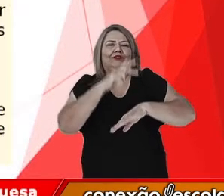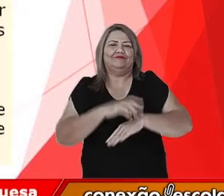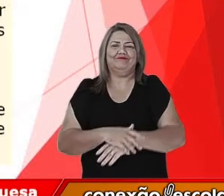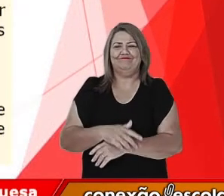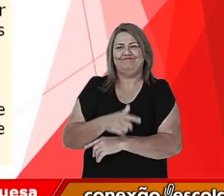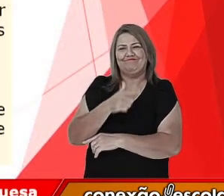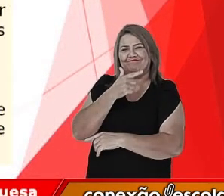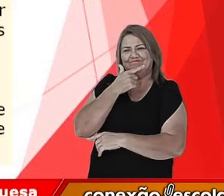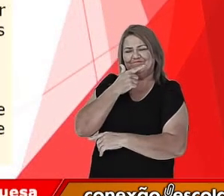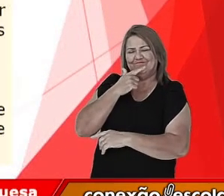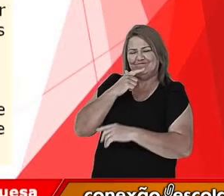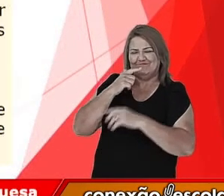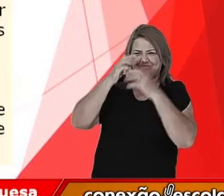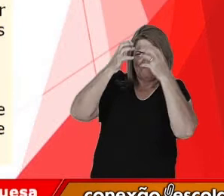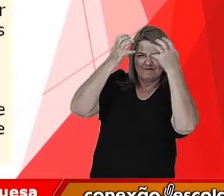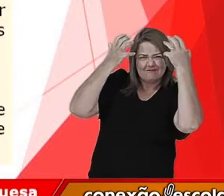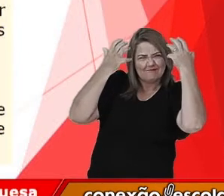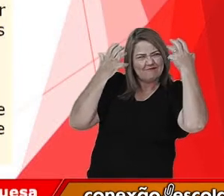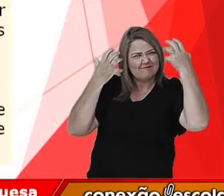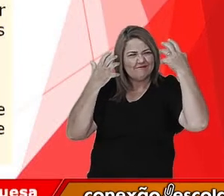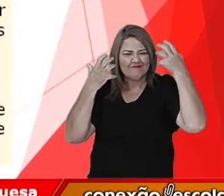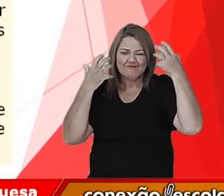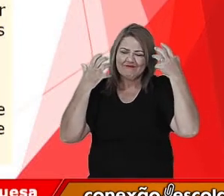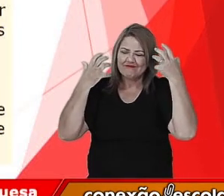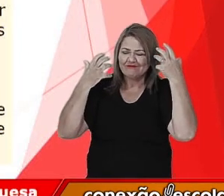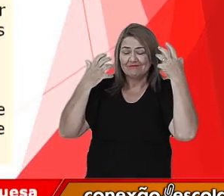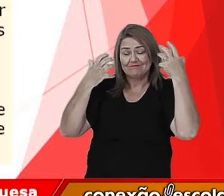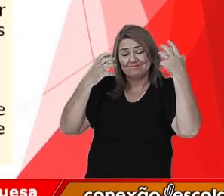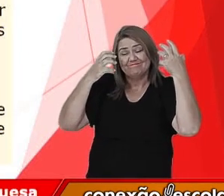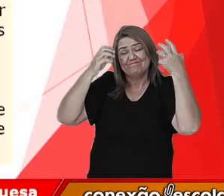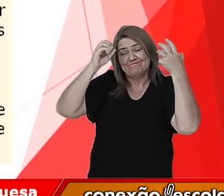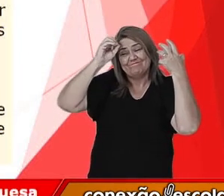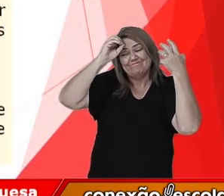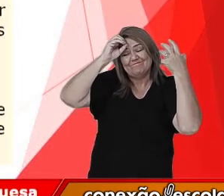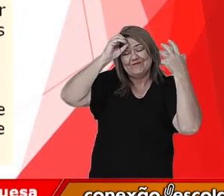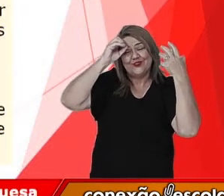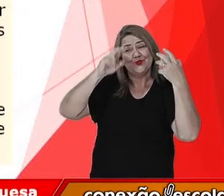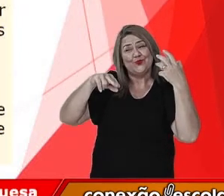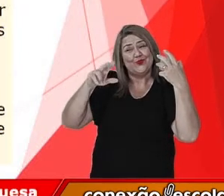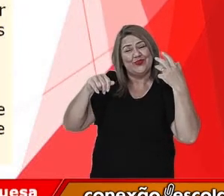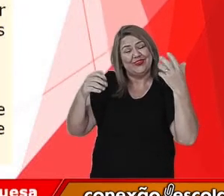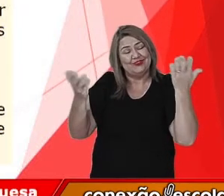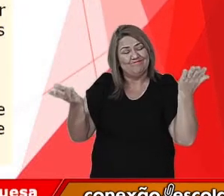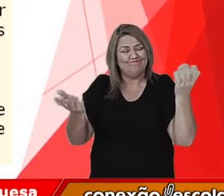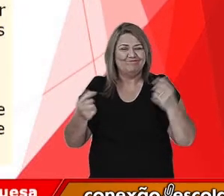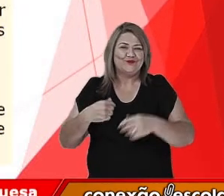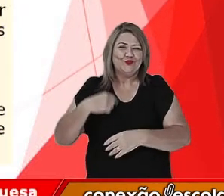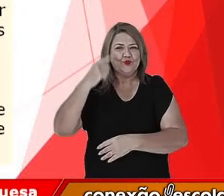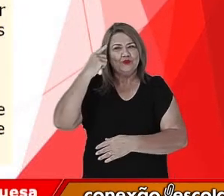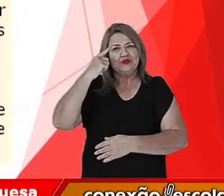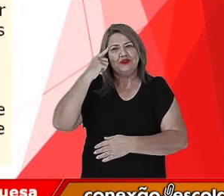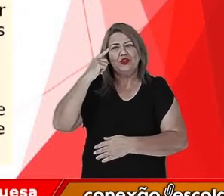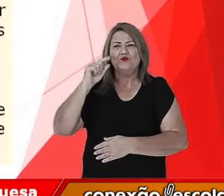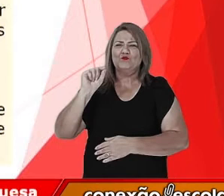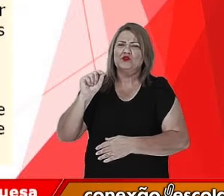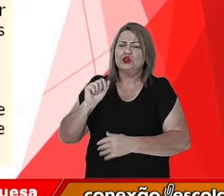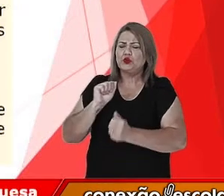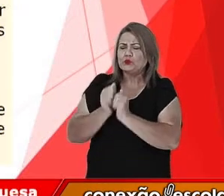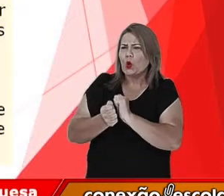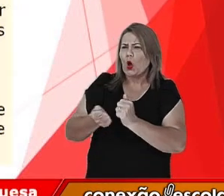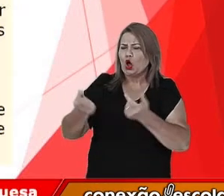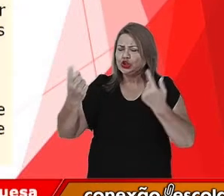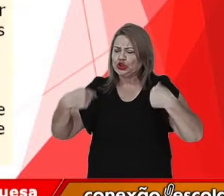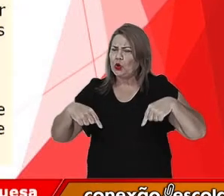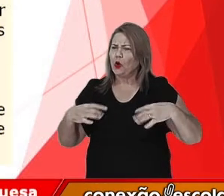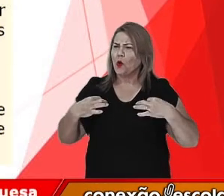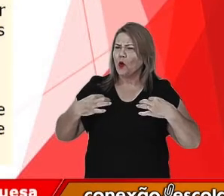entre malicioso e ingênuo. Jamais, não é? Pensei que viesse vestido esportivamente e